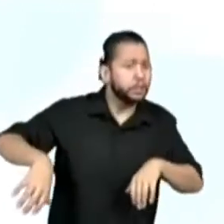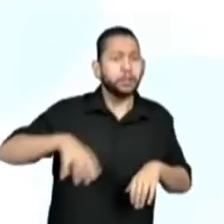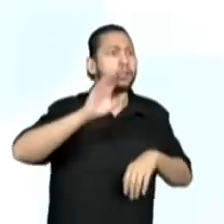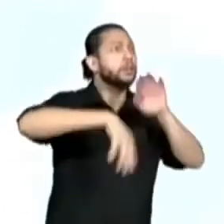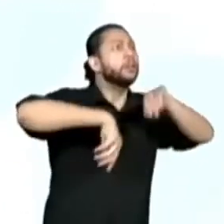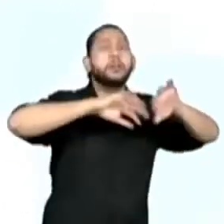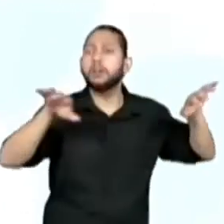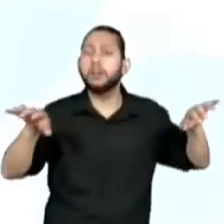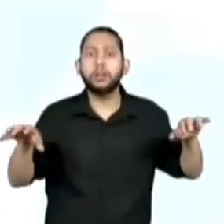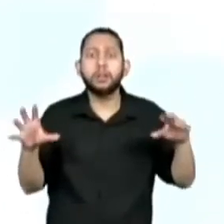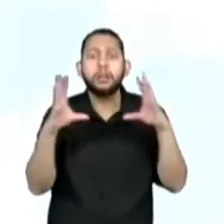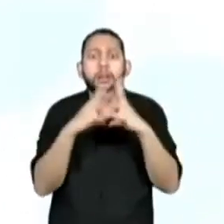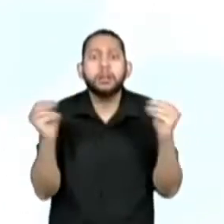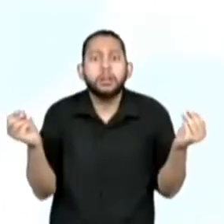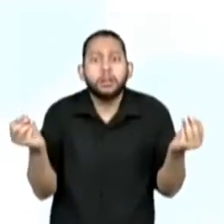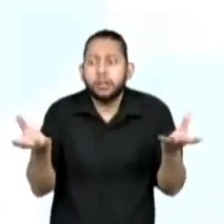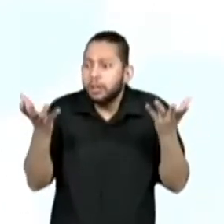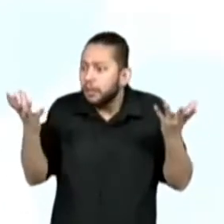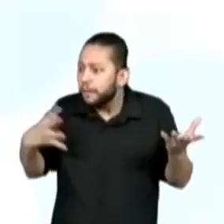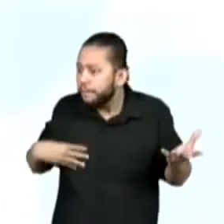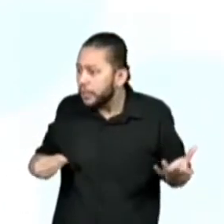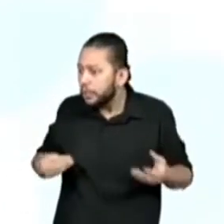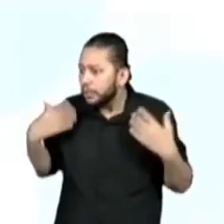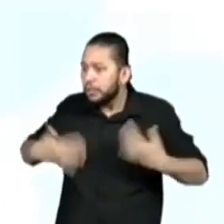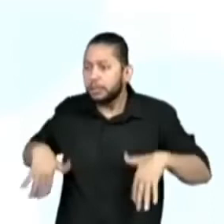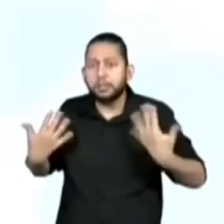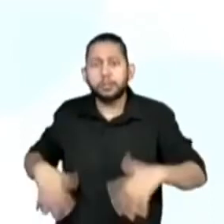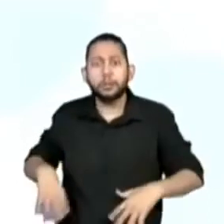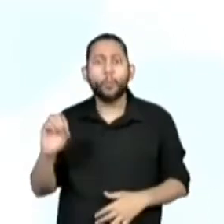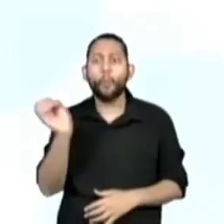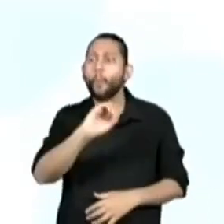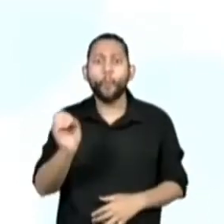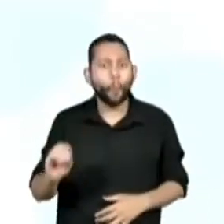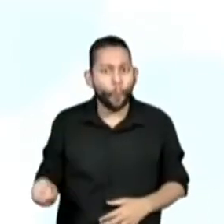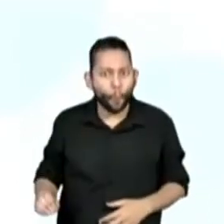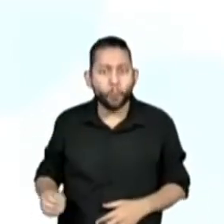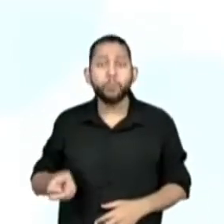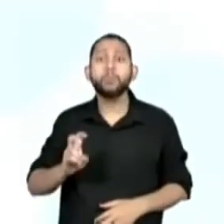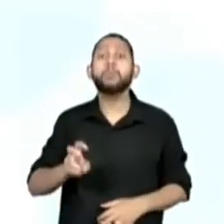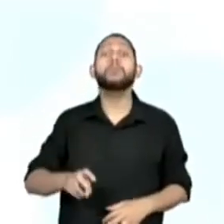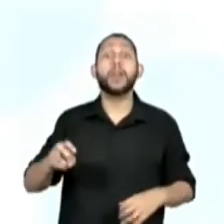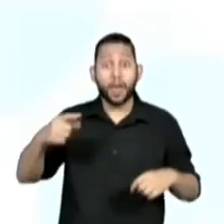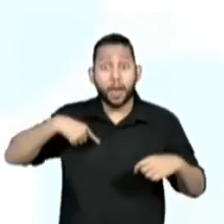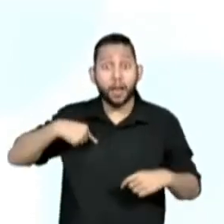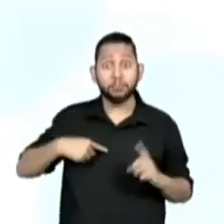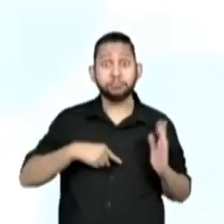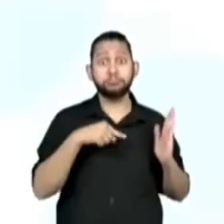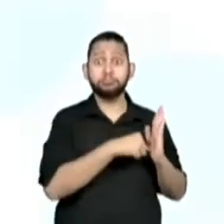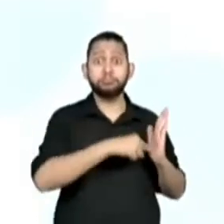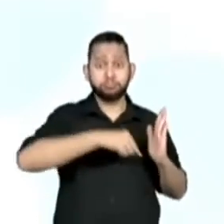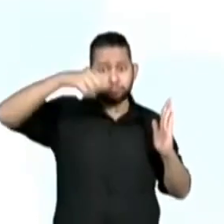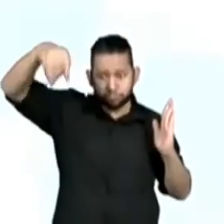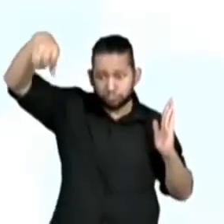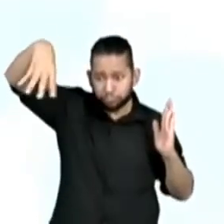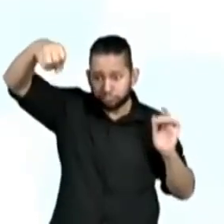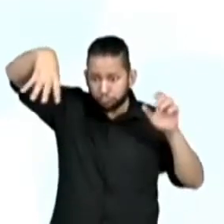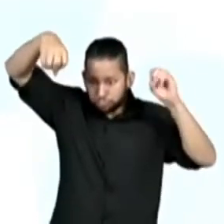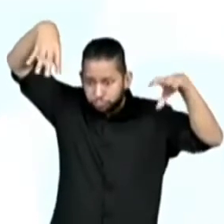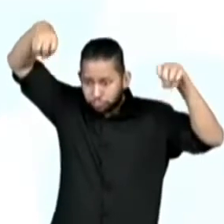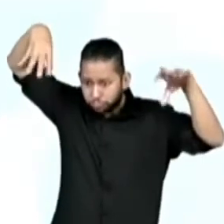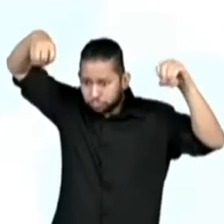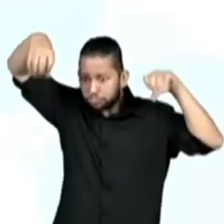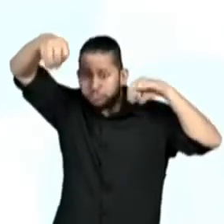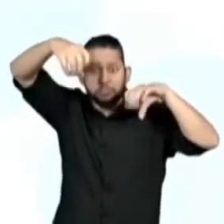conseguindo encontrá-los em parte alguma. Chamou-os pelo nome, um após o outro, mas